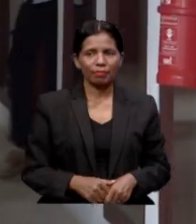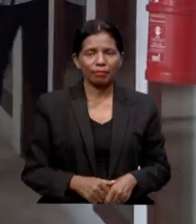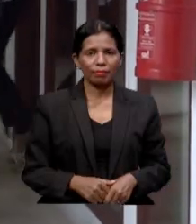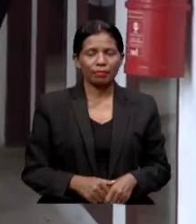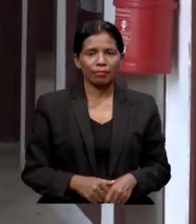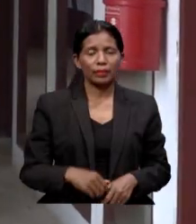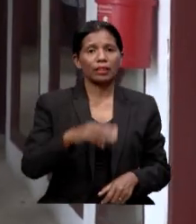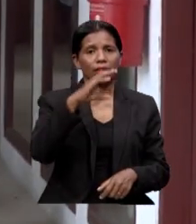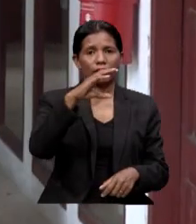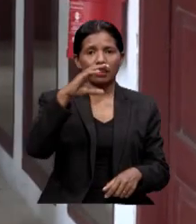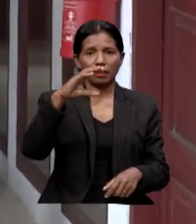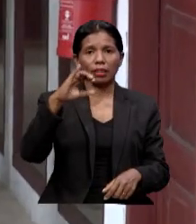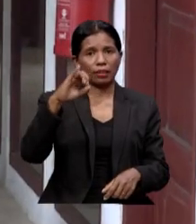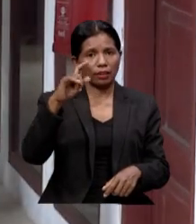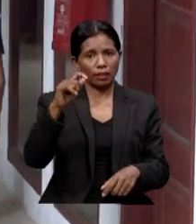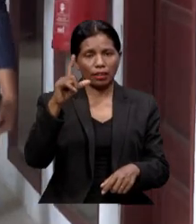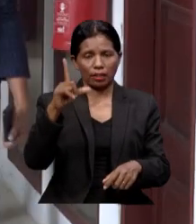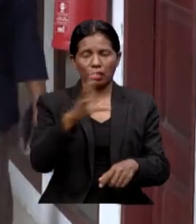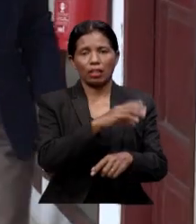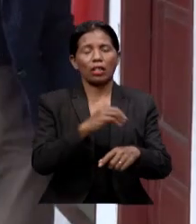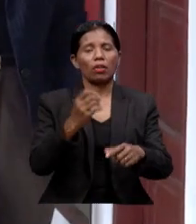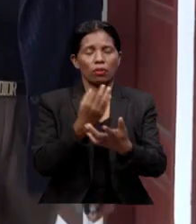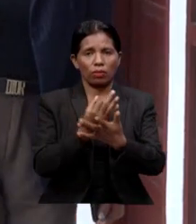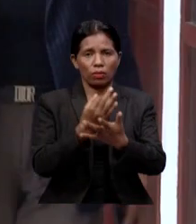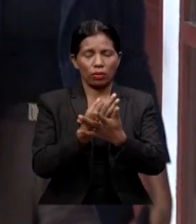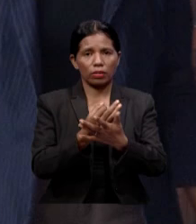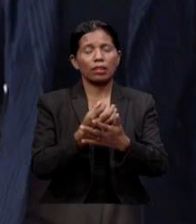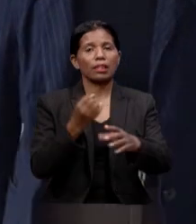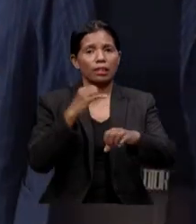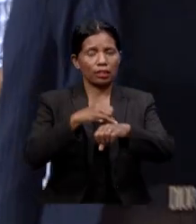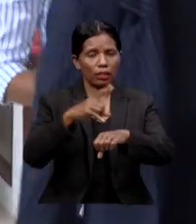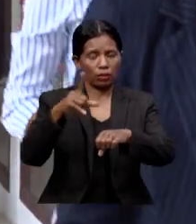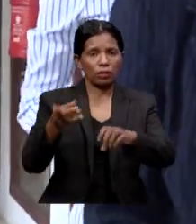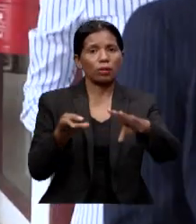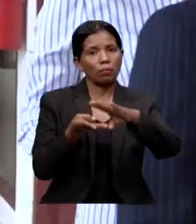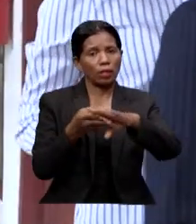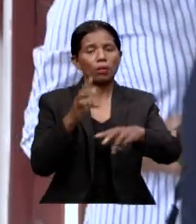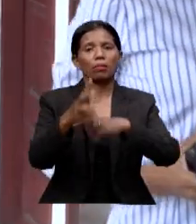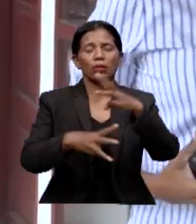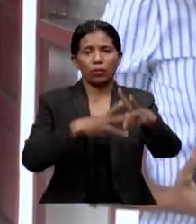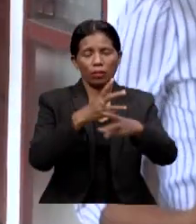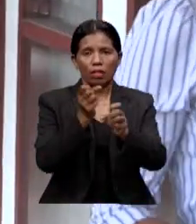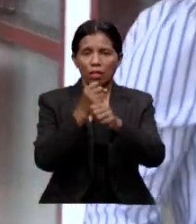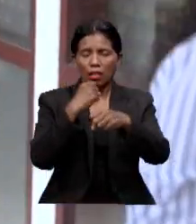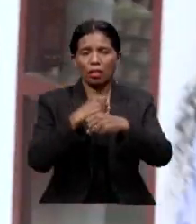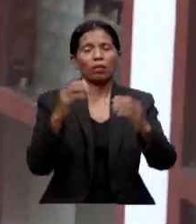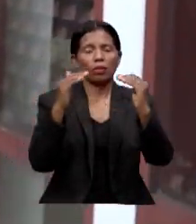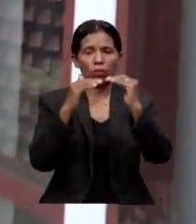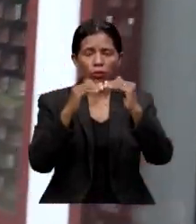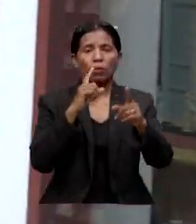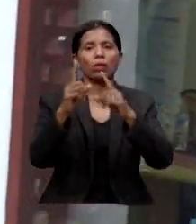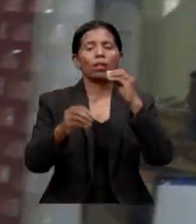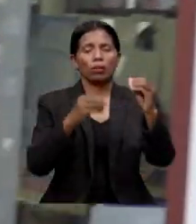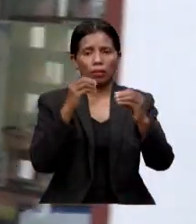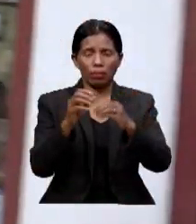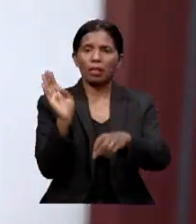Câmara Comércio e Indústria Timor-Leste ho Fundul Monetar Internațional no Banku Mundial halau encontro ho di colia kona ba ambiente Negosiu